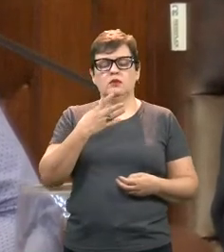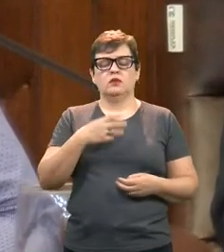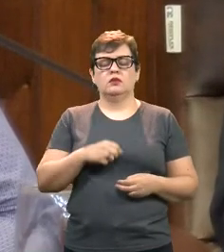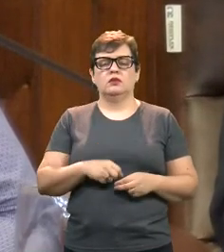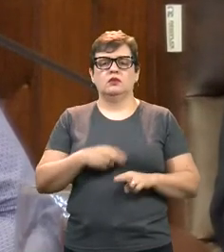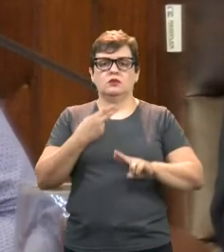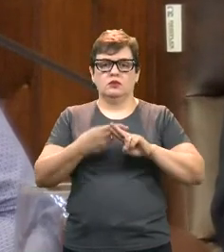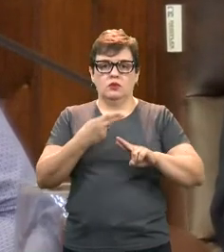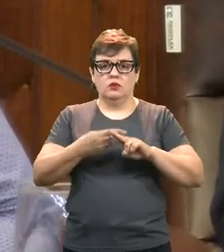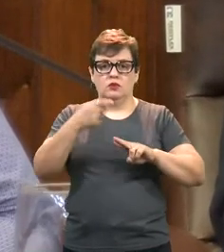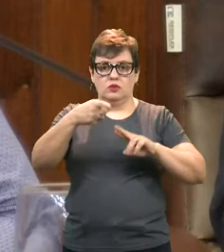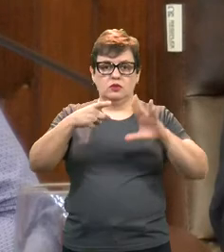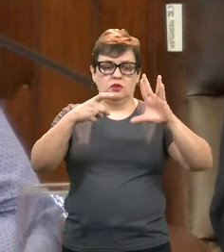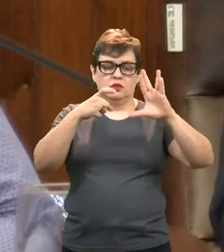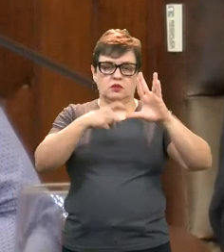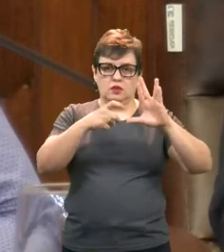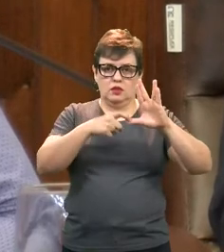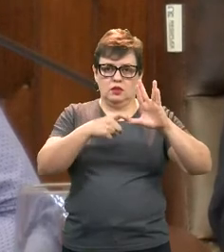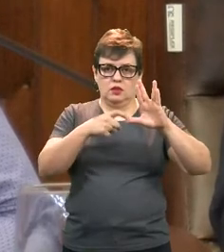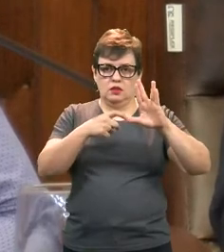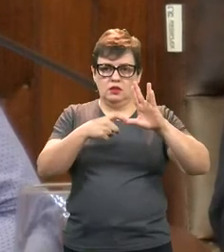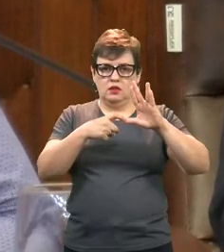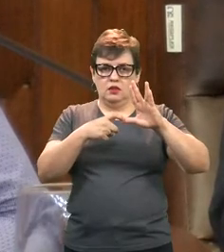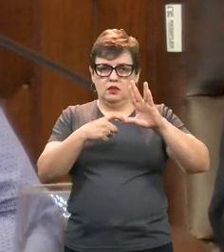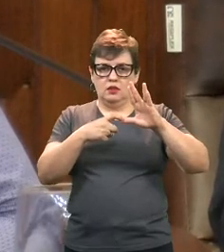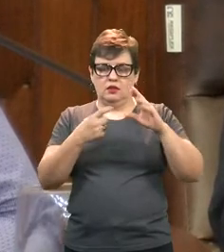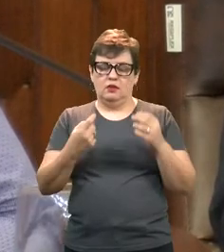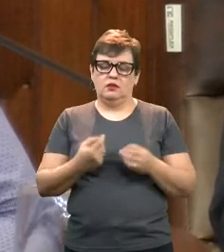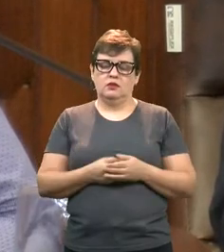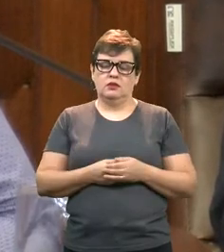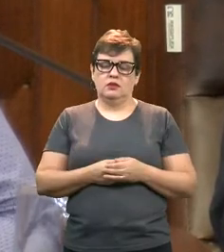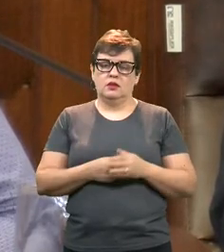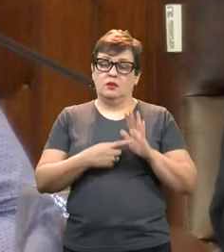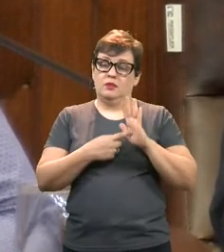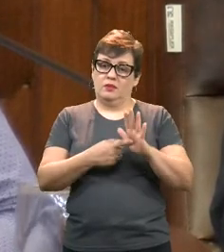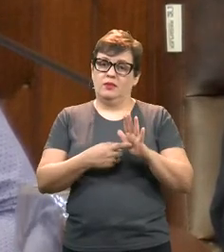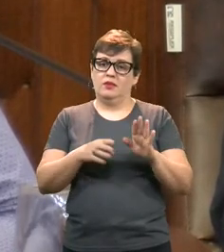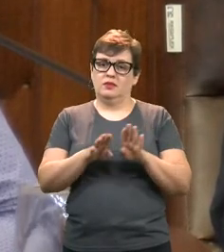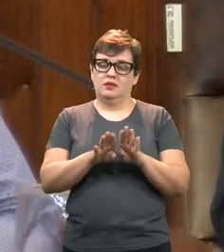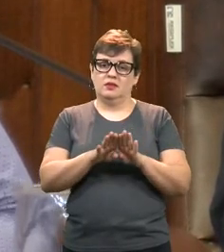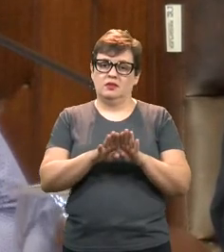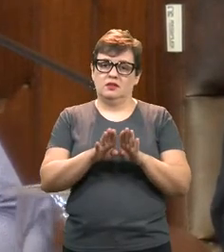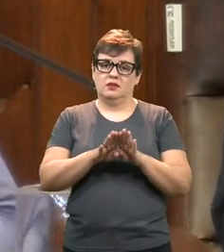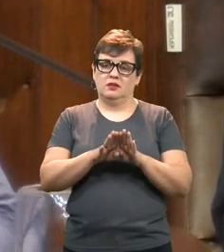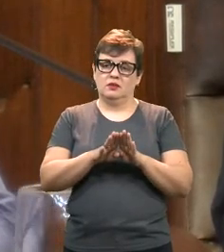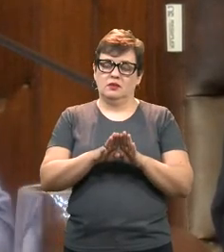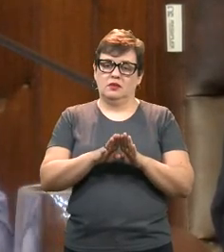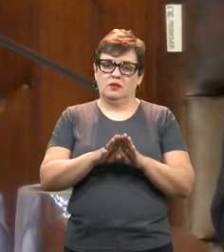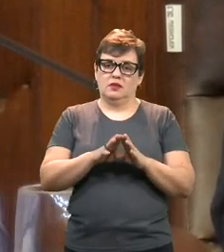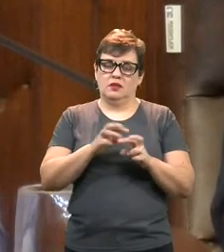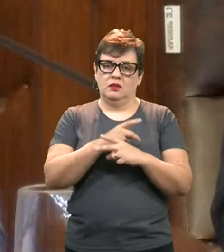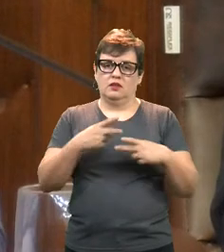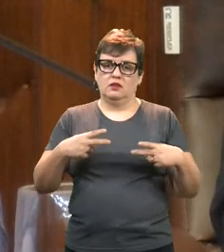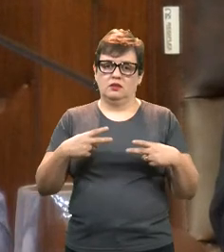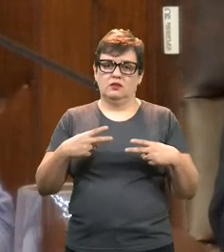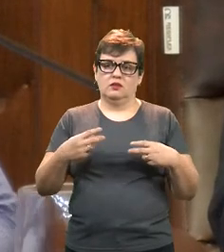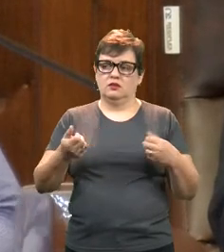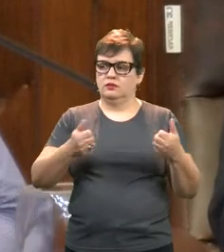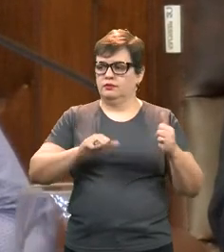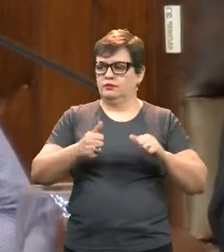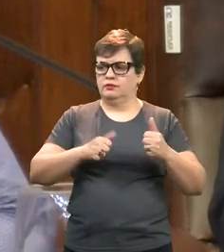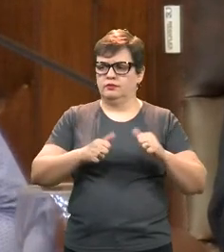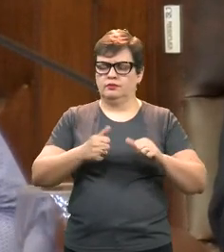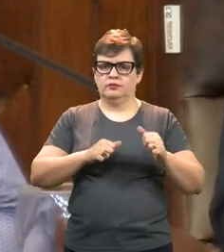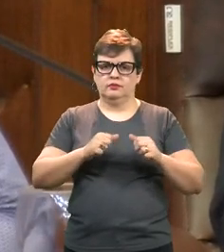riquíssima indústria farmacêutica, mas também se chocam com preceitos entranhados em nossa